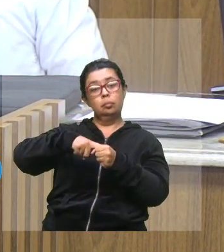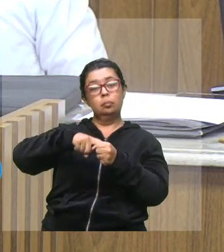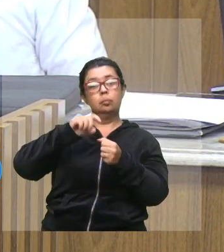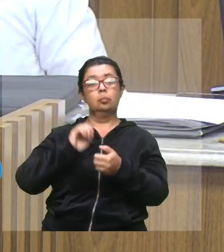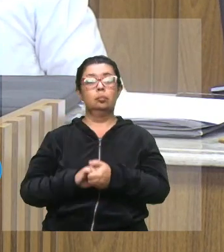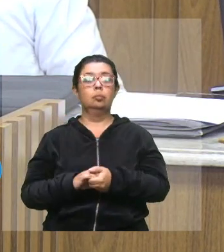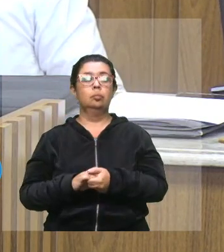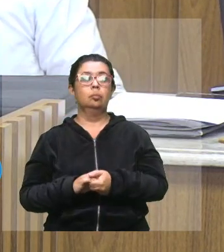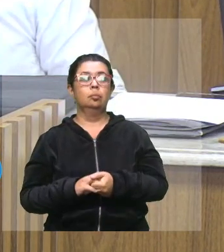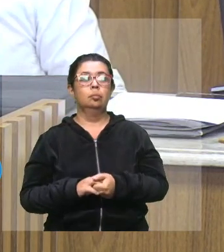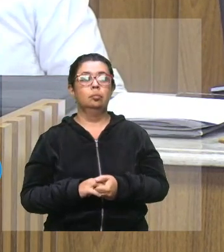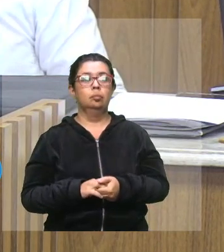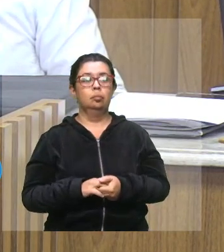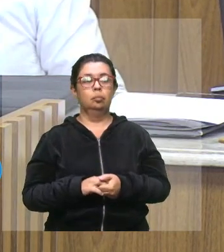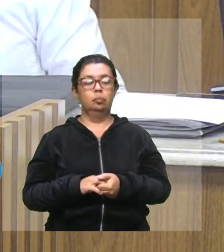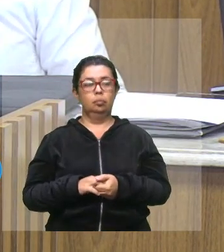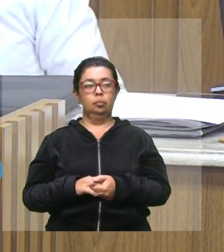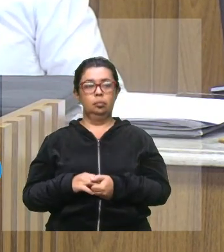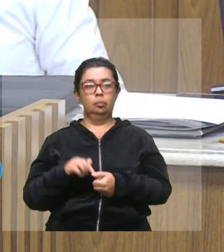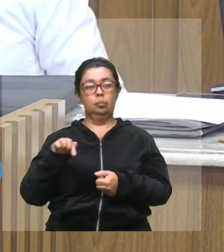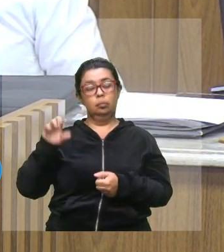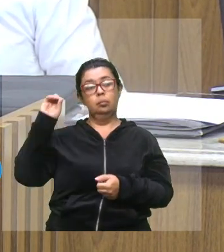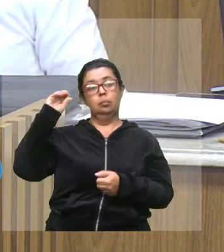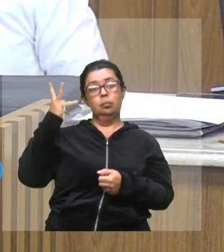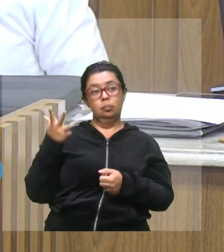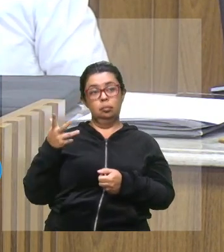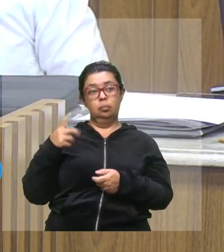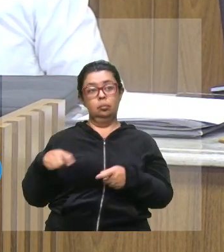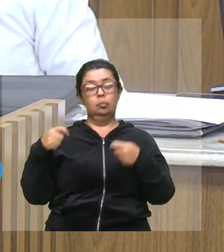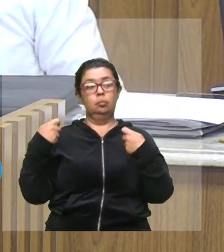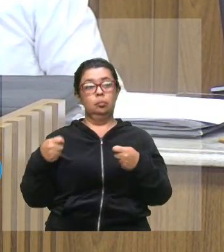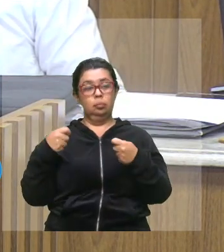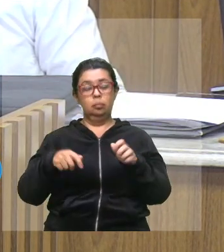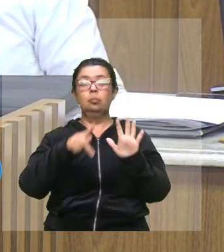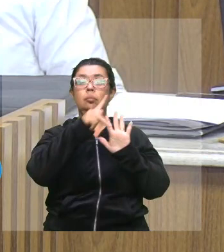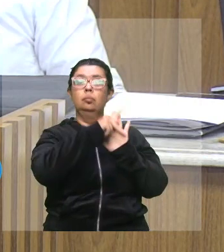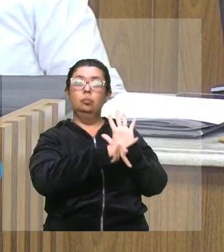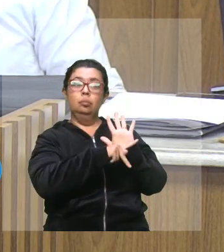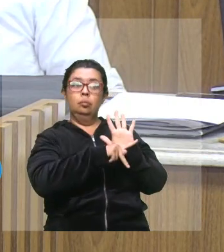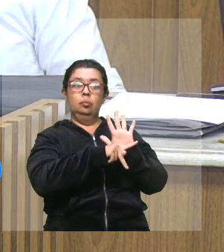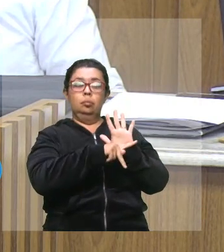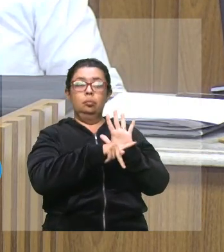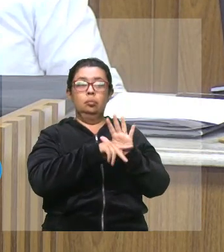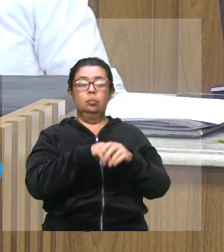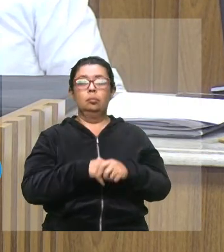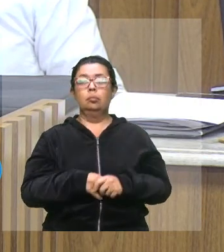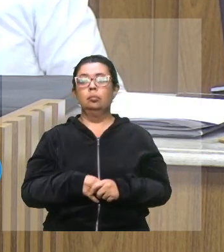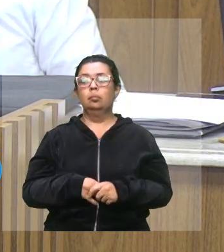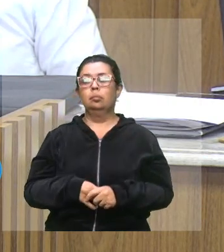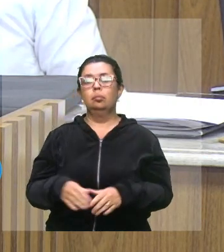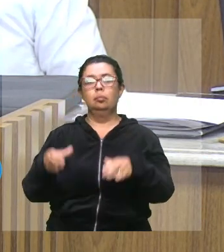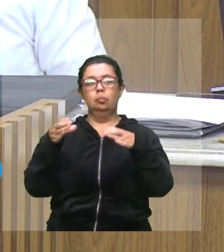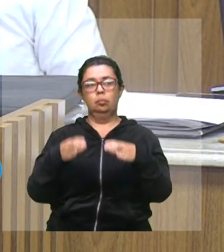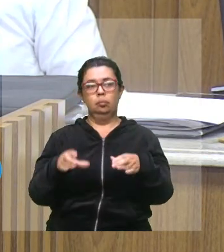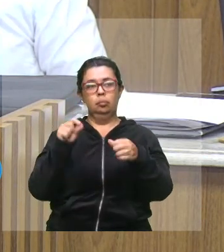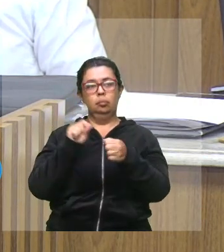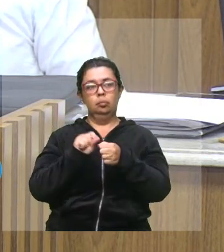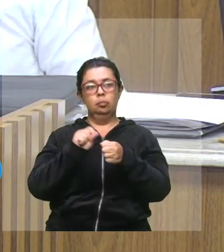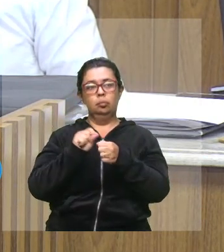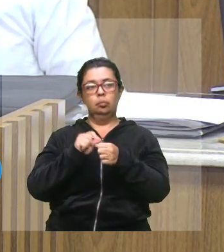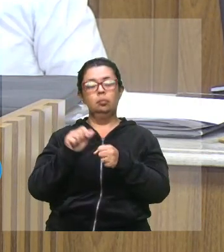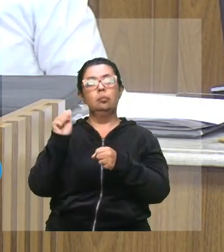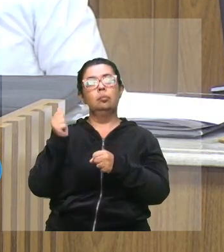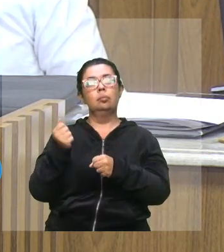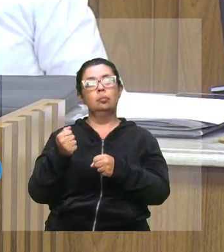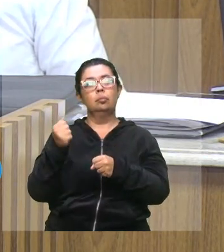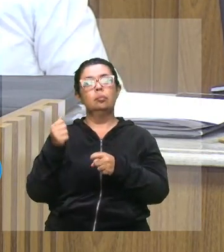de uma horta comunitária, que isso ocorra necessário apresentar um projeto, um grupo formal, para instalação e execução e